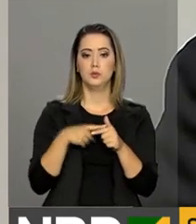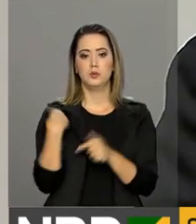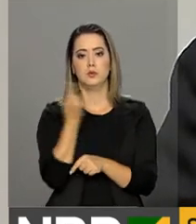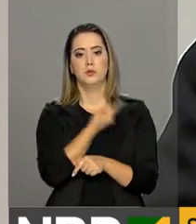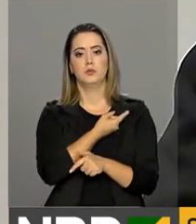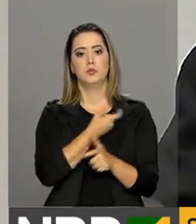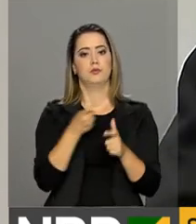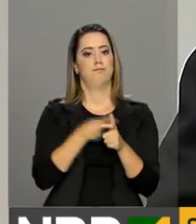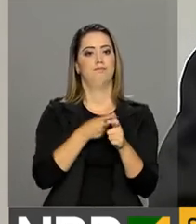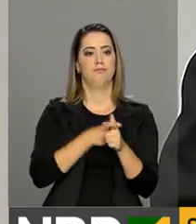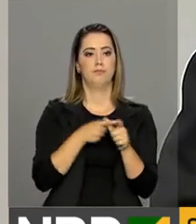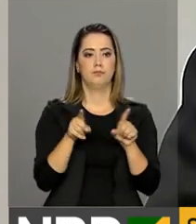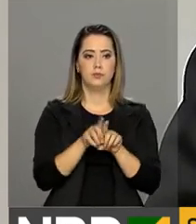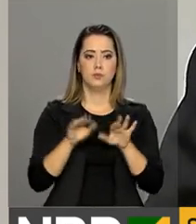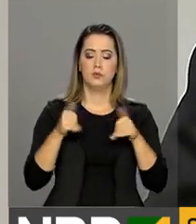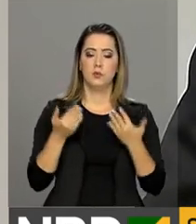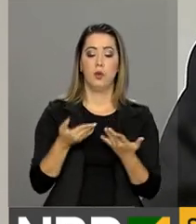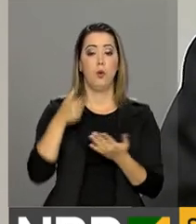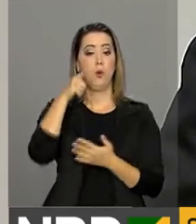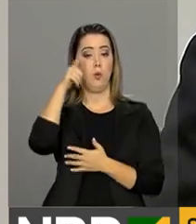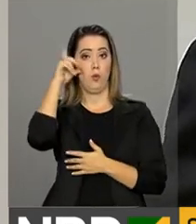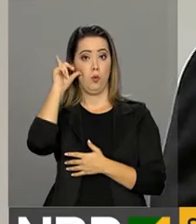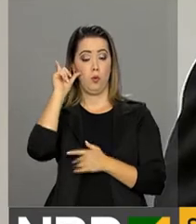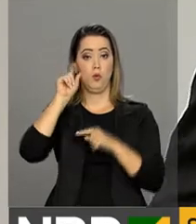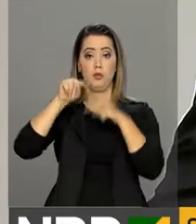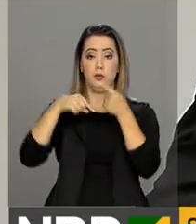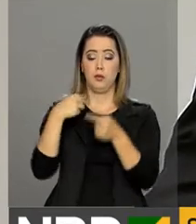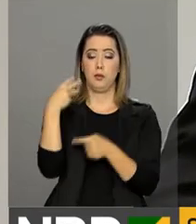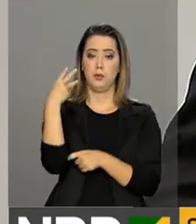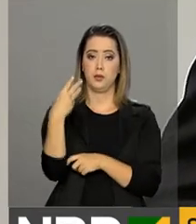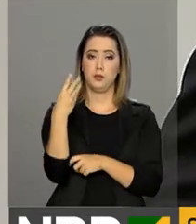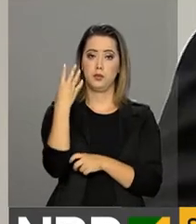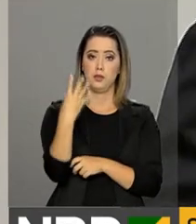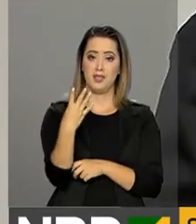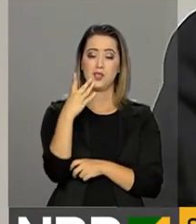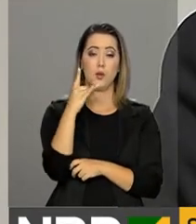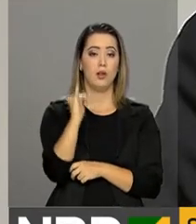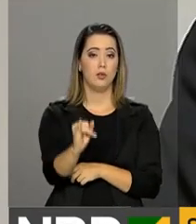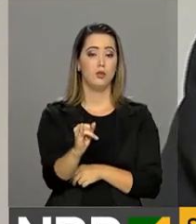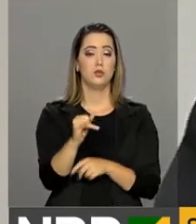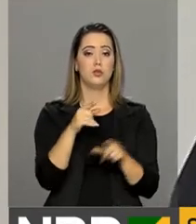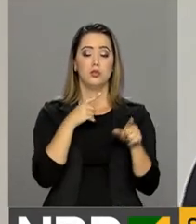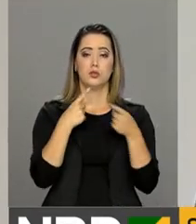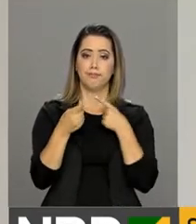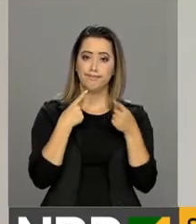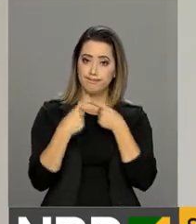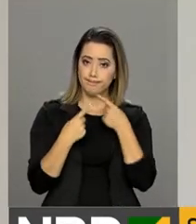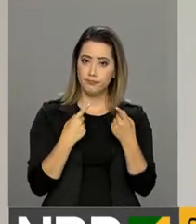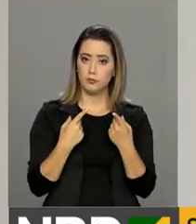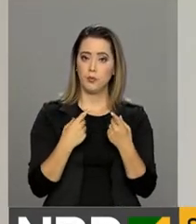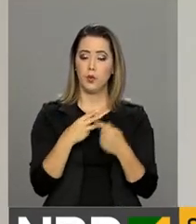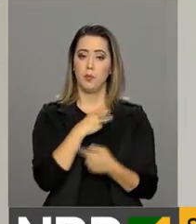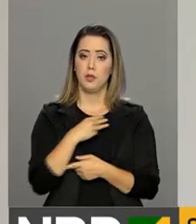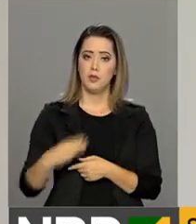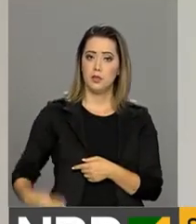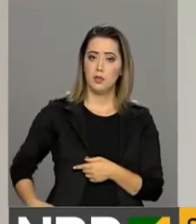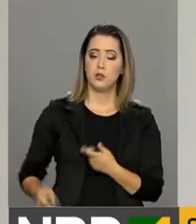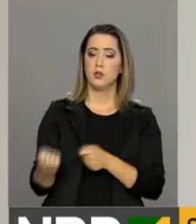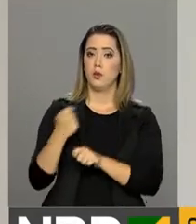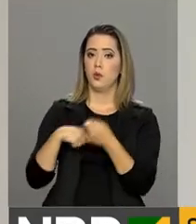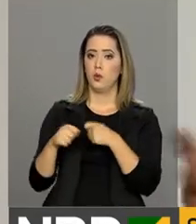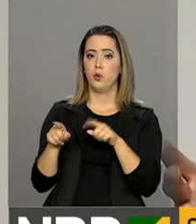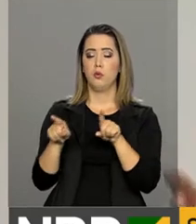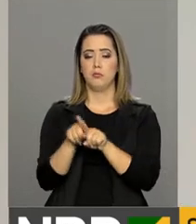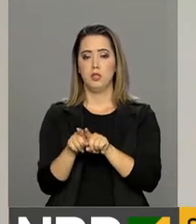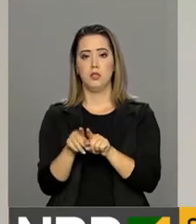nosso berço tanto que no dia de ontem depois de 34 dias de discussões sobre isso merece um disco de ouro anunciaram uma